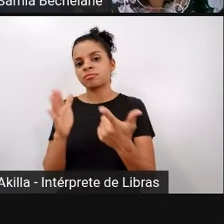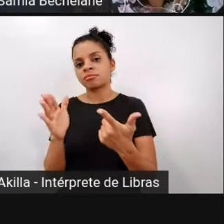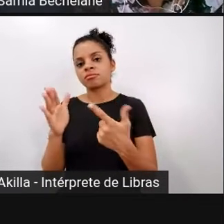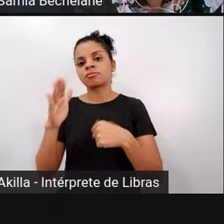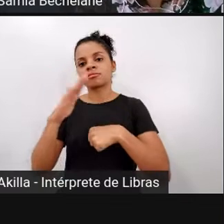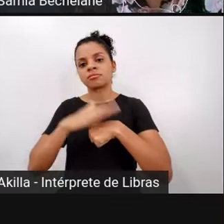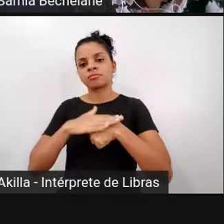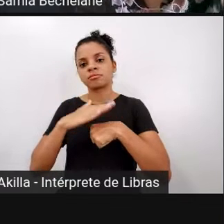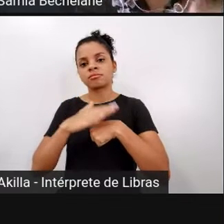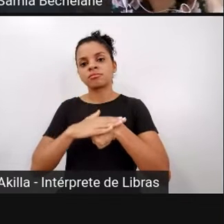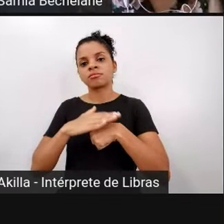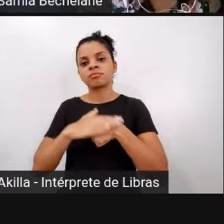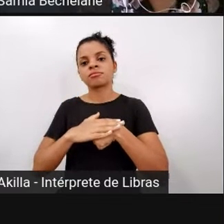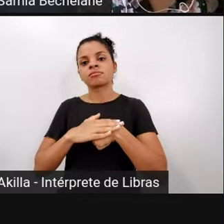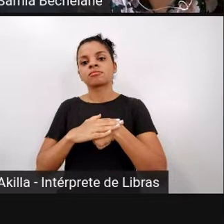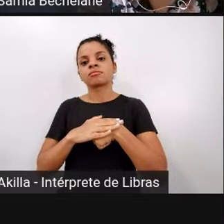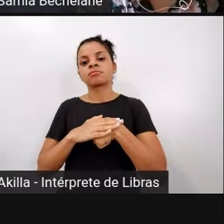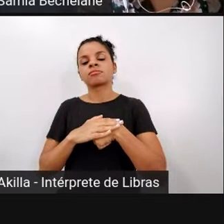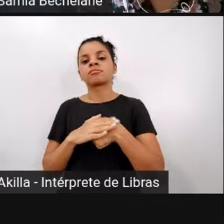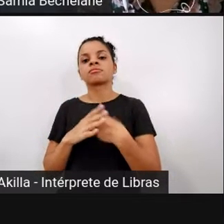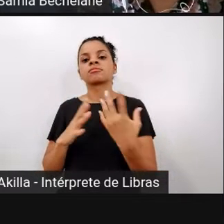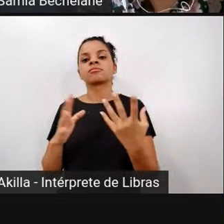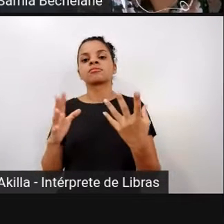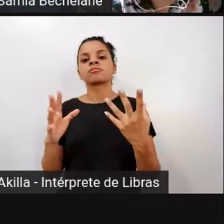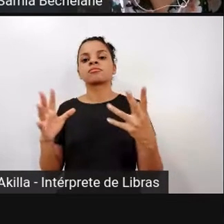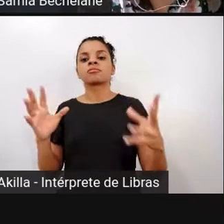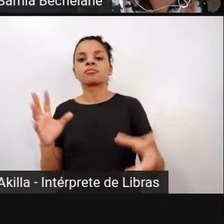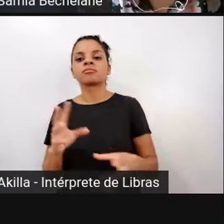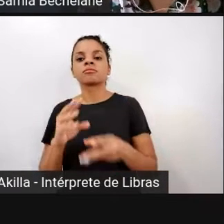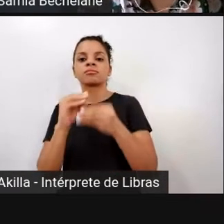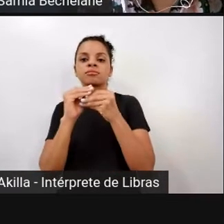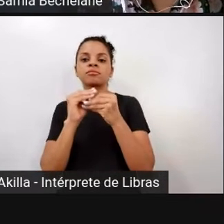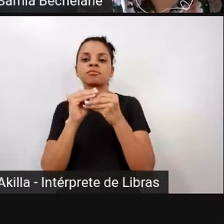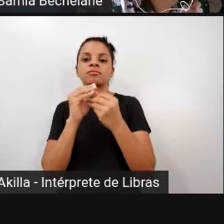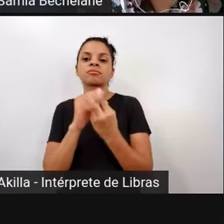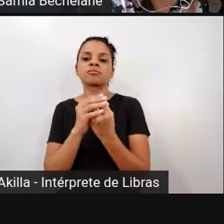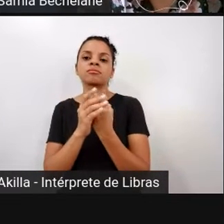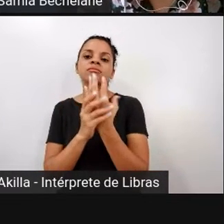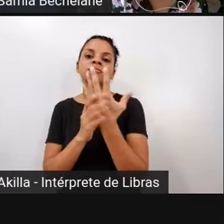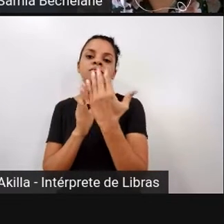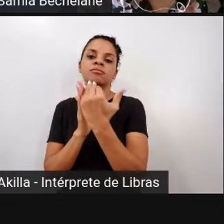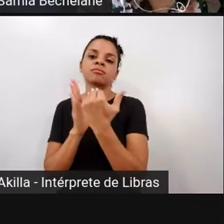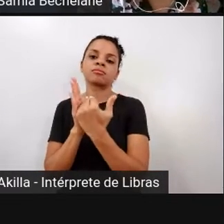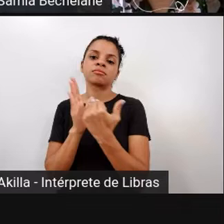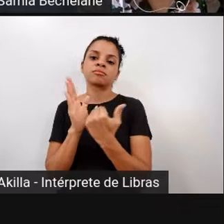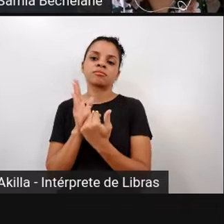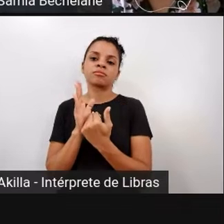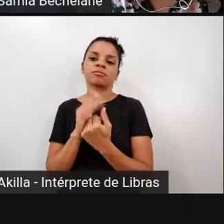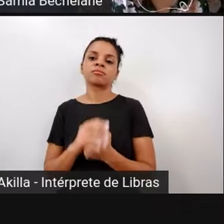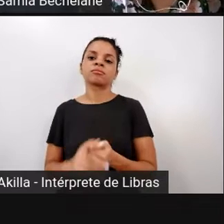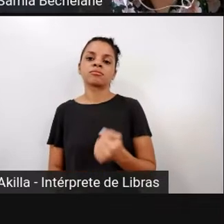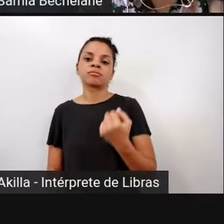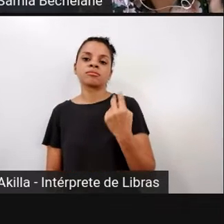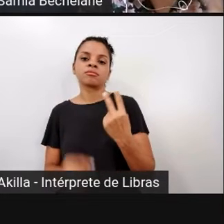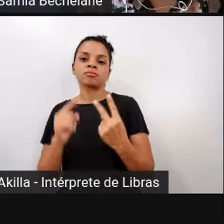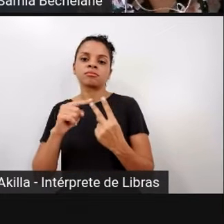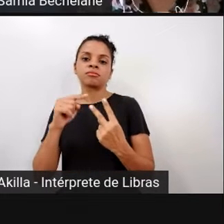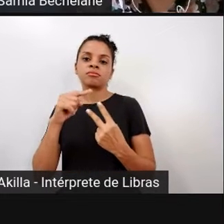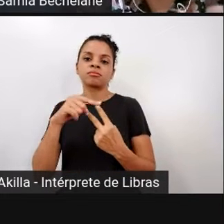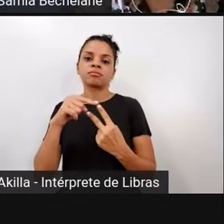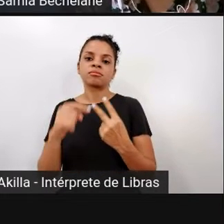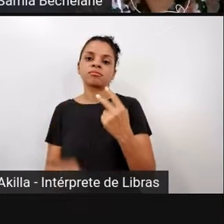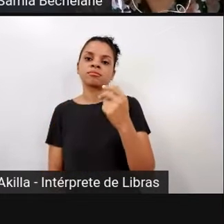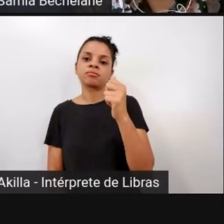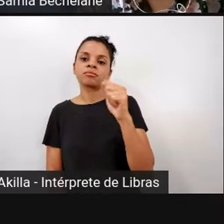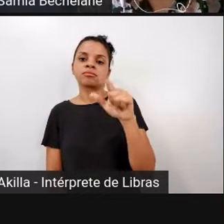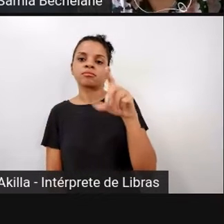também estão aí contribuindo para a formação dessa agenda. As duas iniciativas, né, o Alma Preta e a Revista Asmina, depois sugiro que